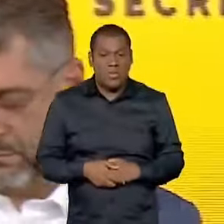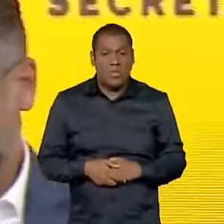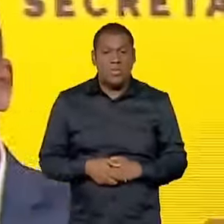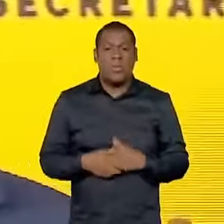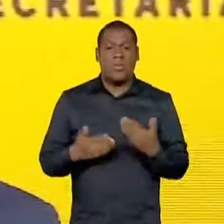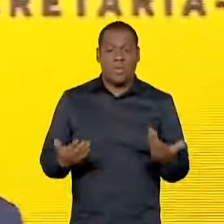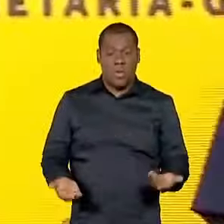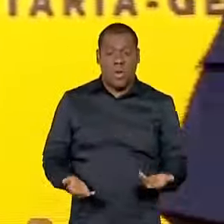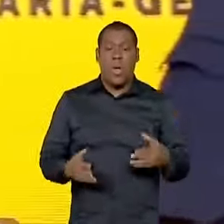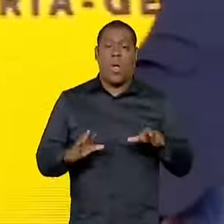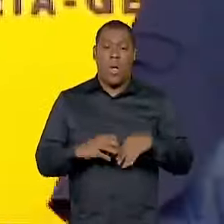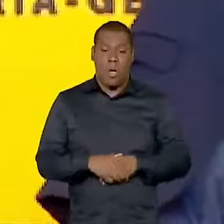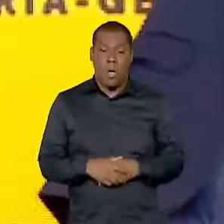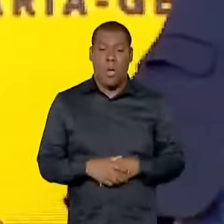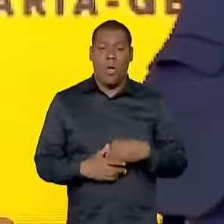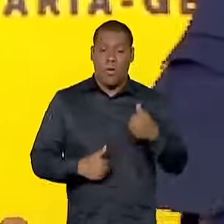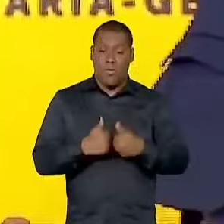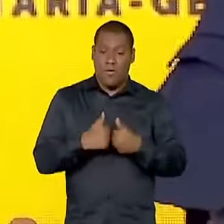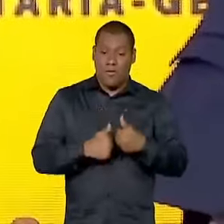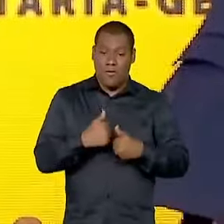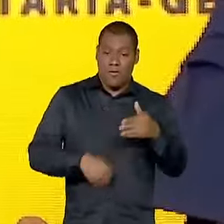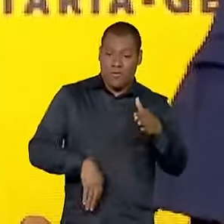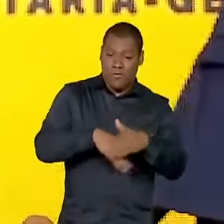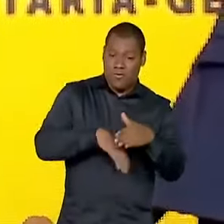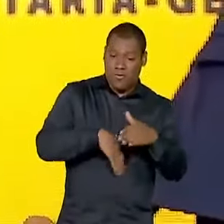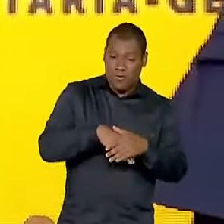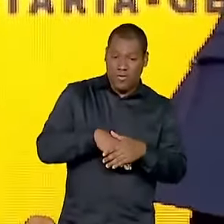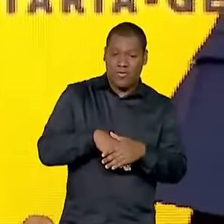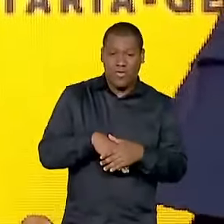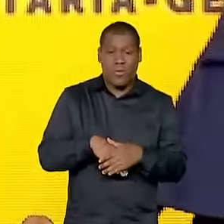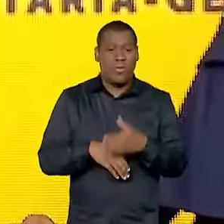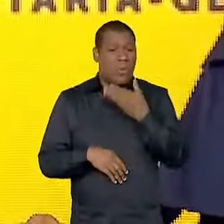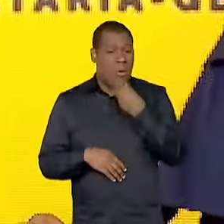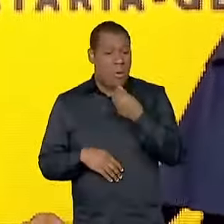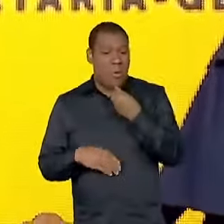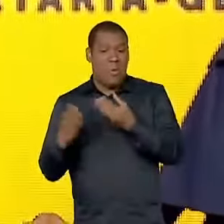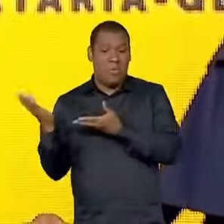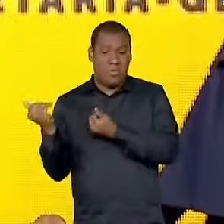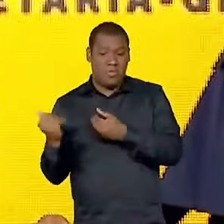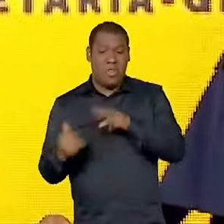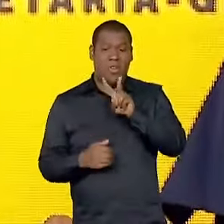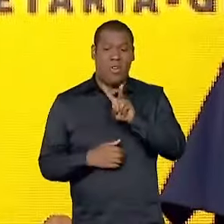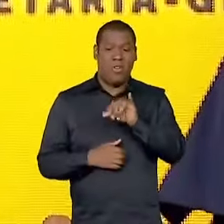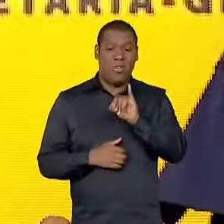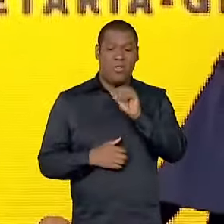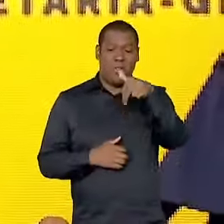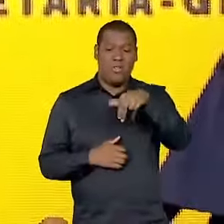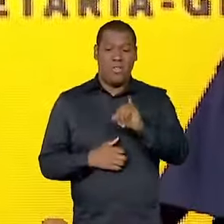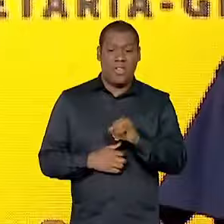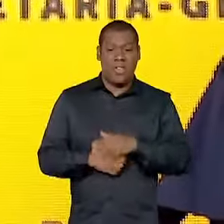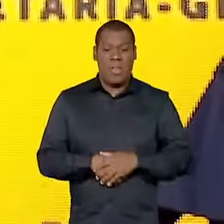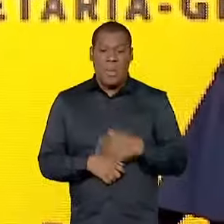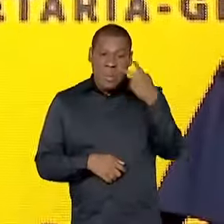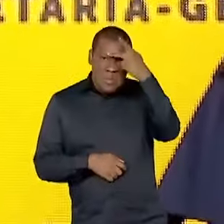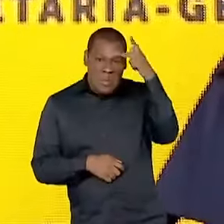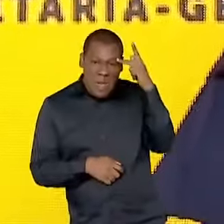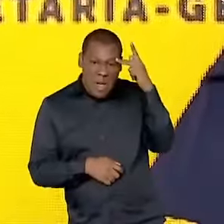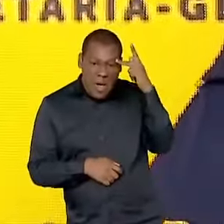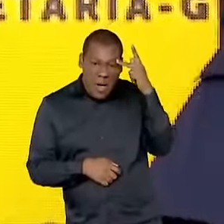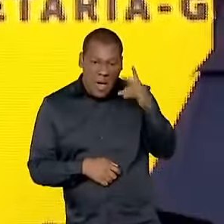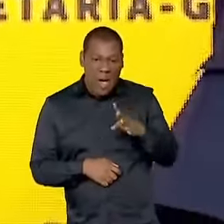joga no time mais importante do mundo, no Real Madrid, o jovem Vini Júnior, ser